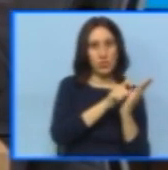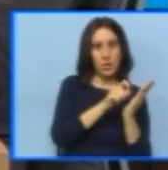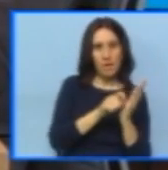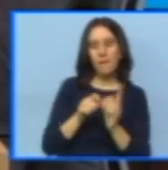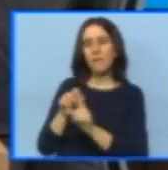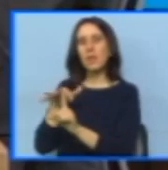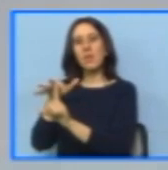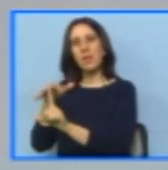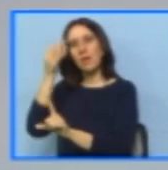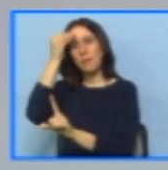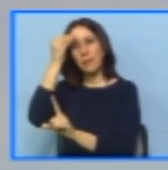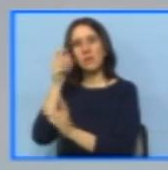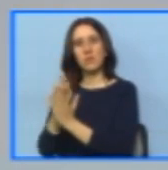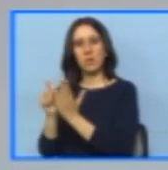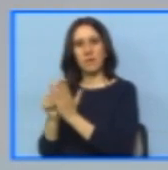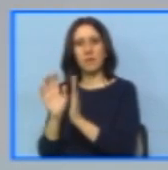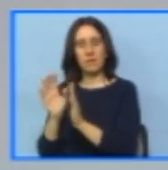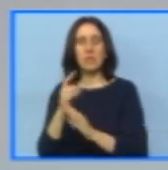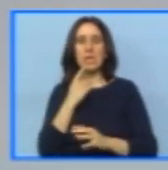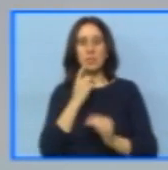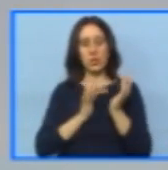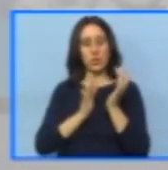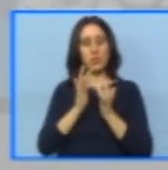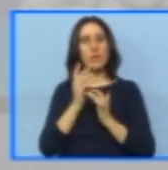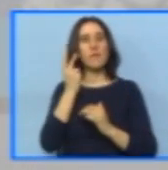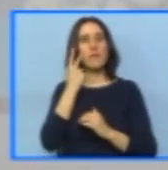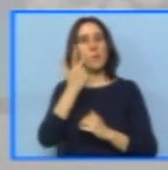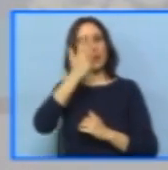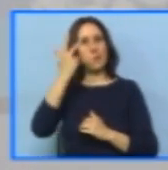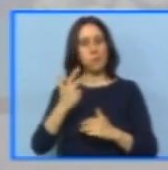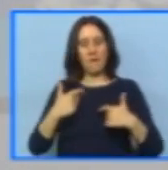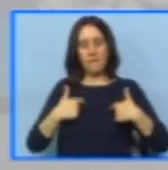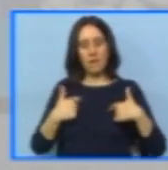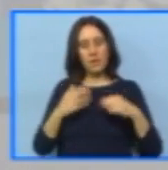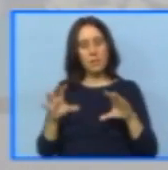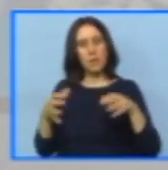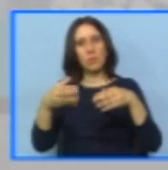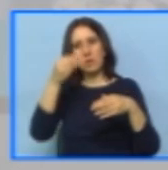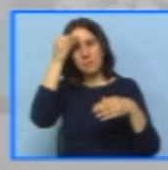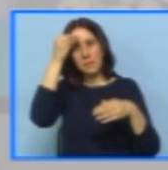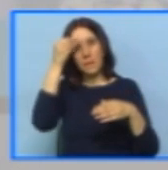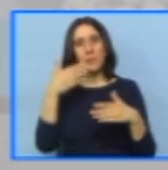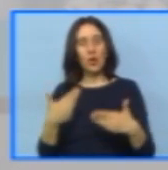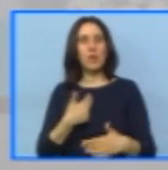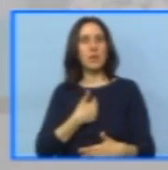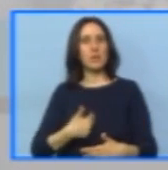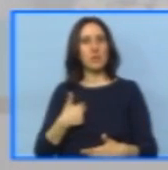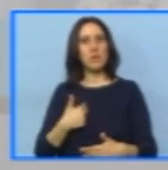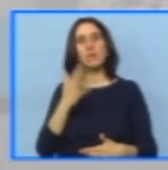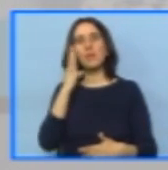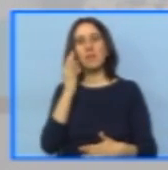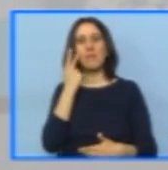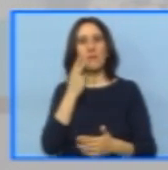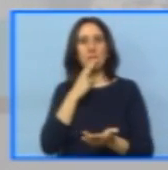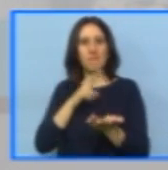é, tudo o que Jesus viveu, ele próprio e com a sua comunidade de discípulos, é o que agora os cristãos vão procurar viver